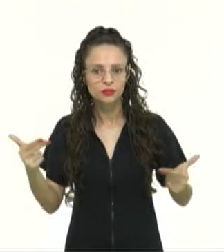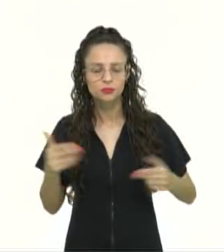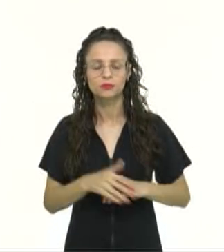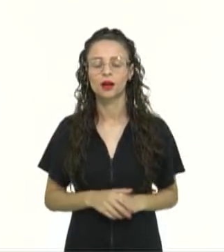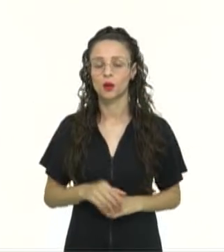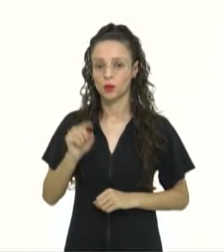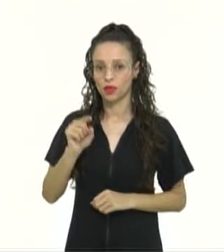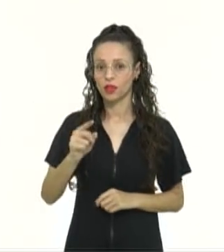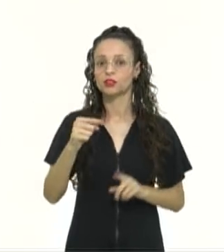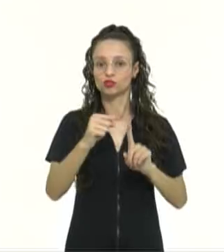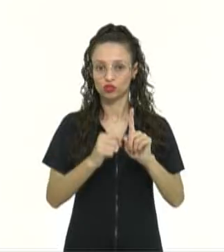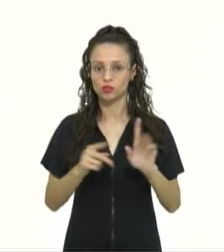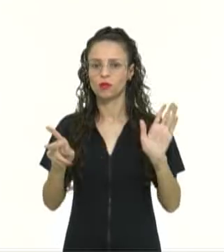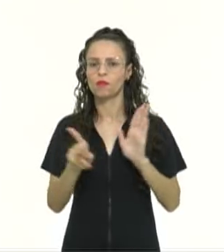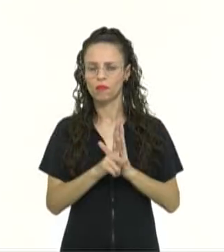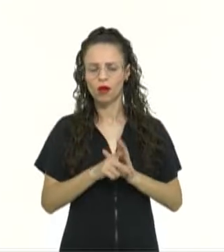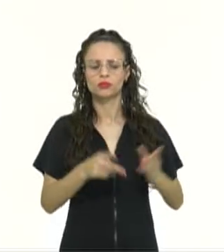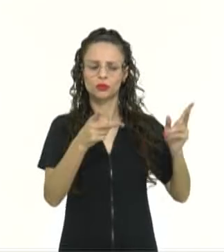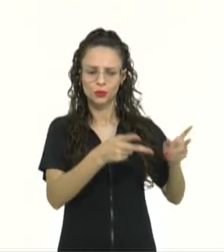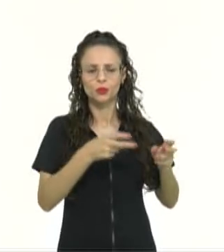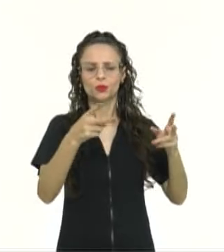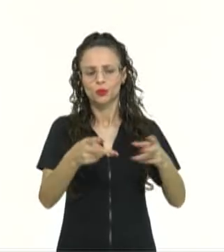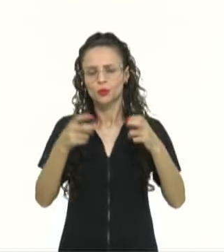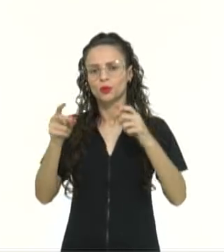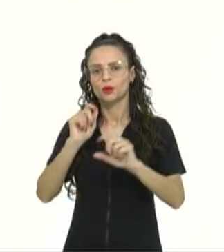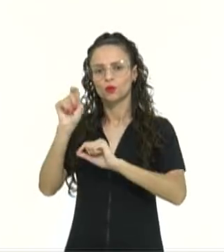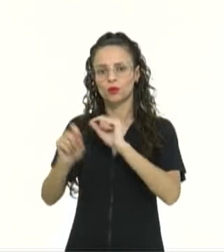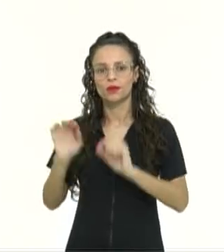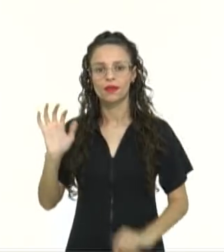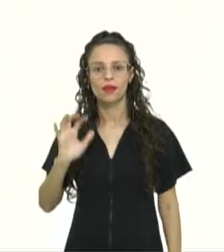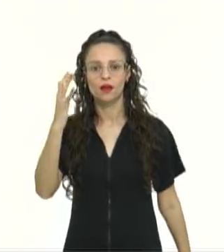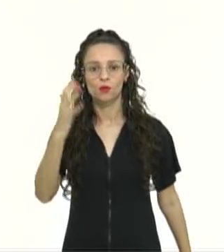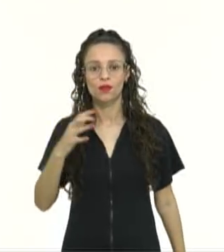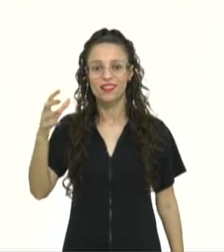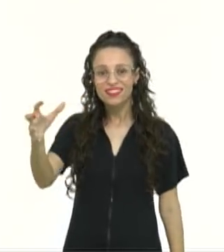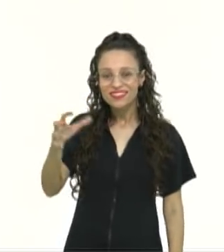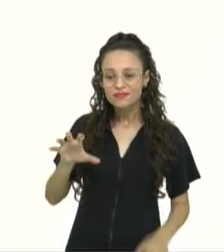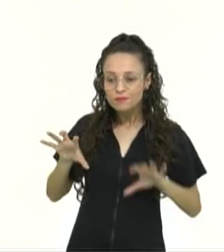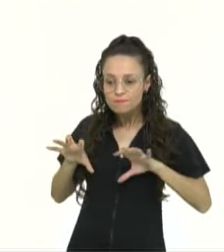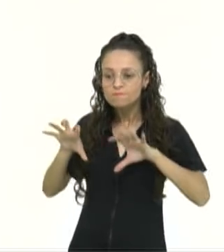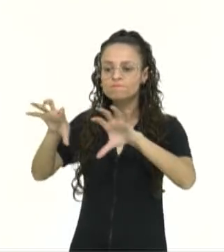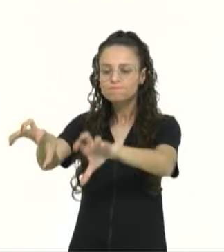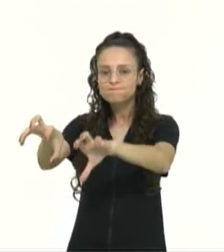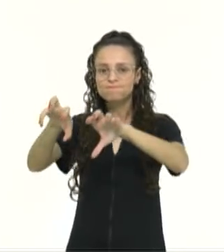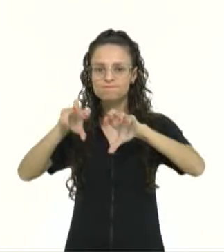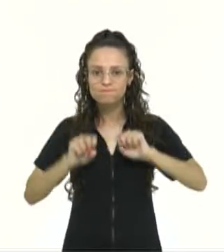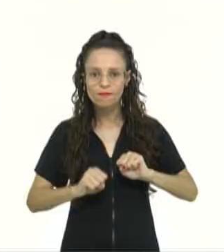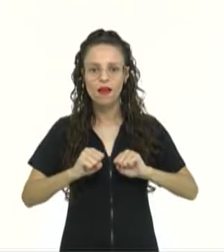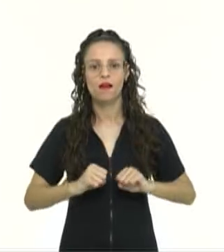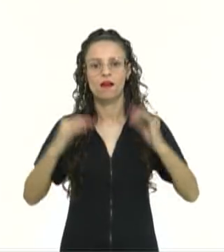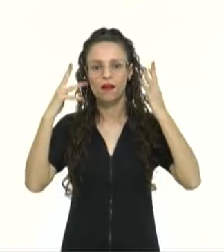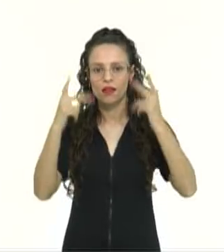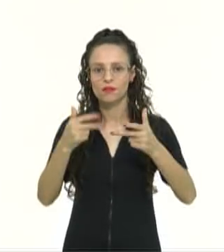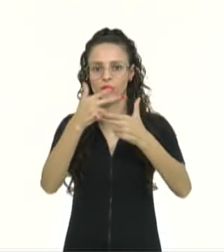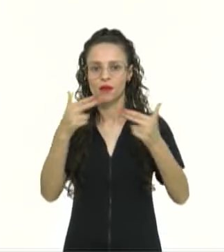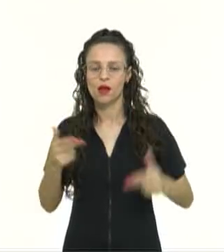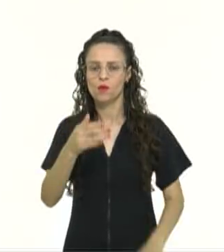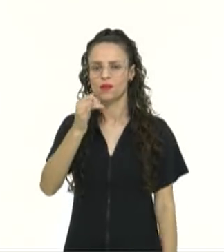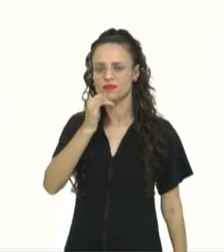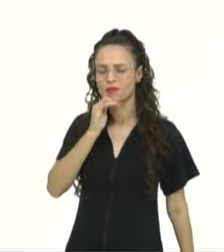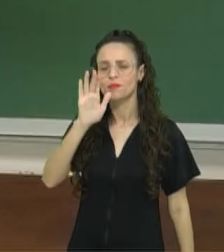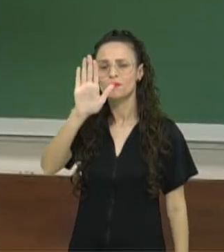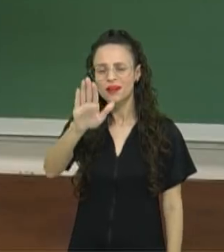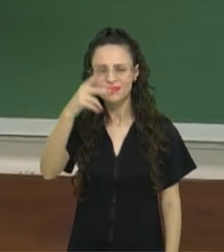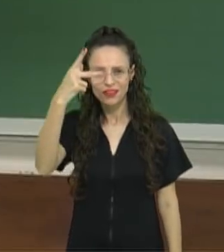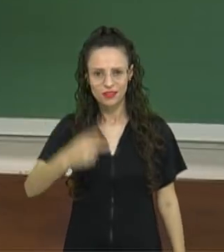uma modalidade do extrativismo na qual ocorre a captura de animais, como, por exemplo, a caça. Só